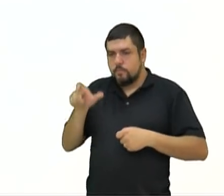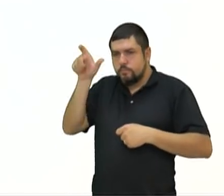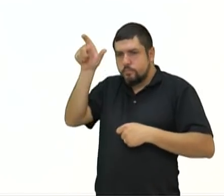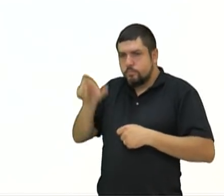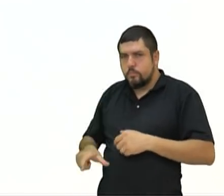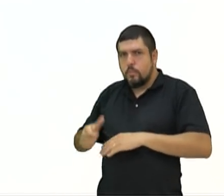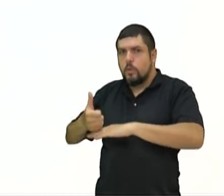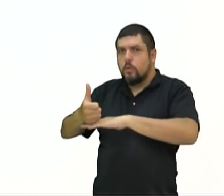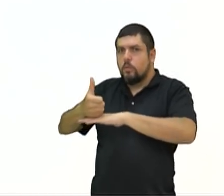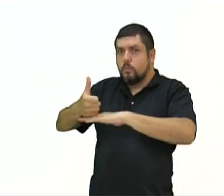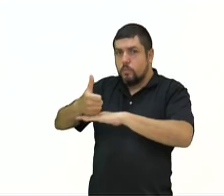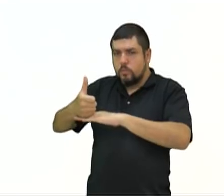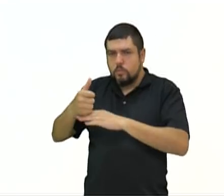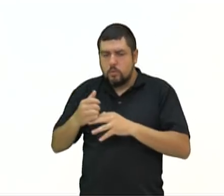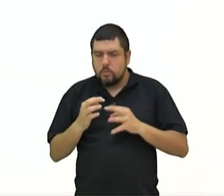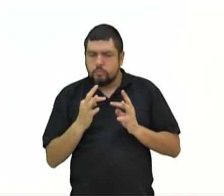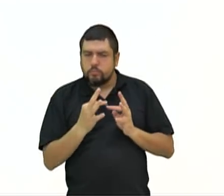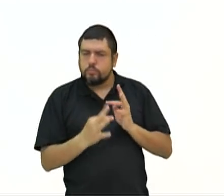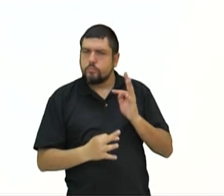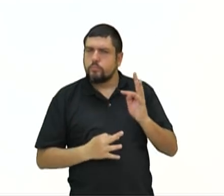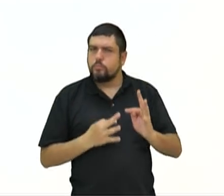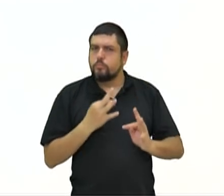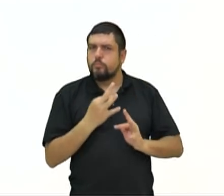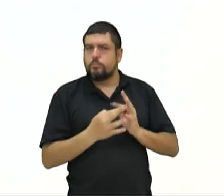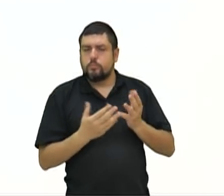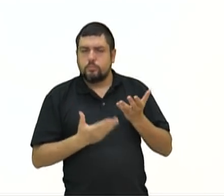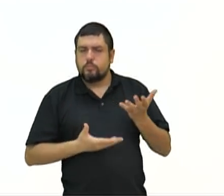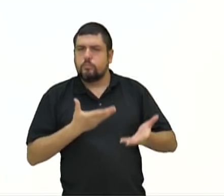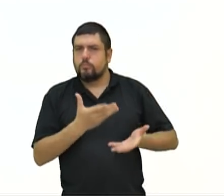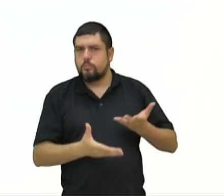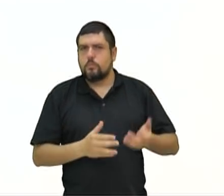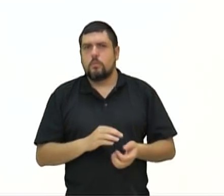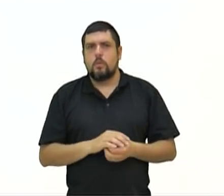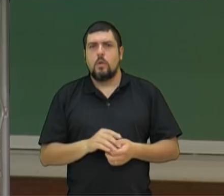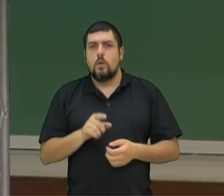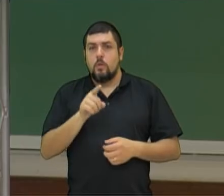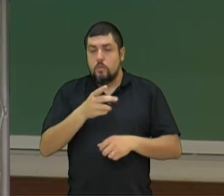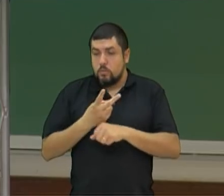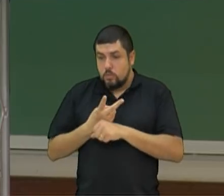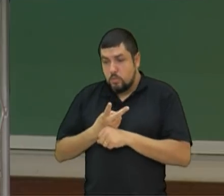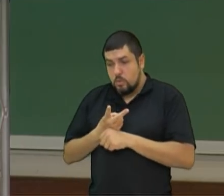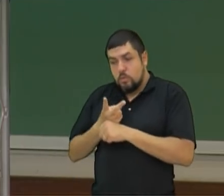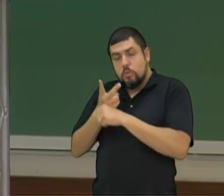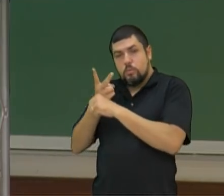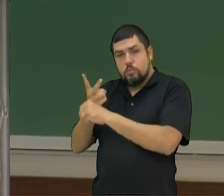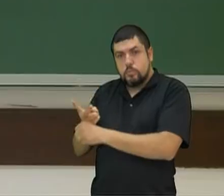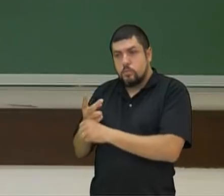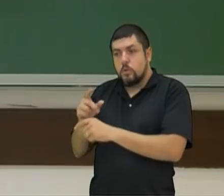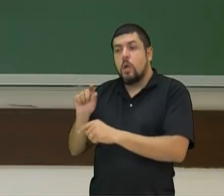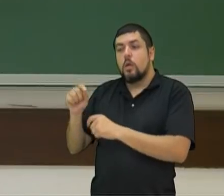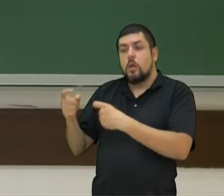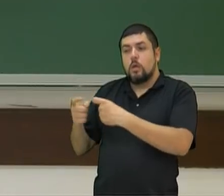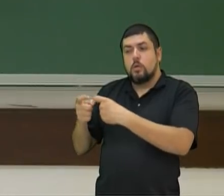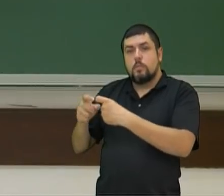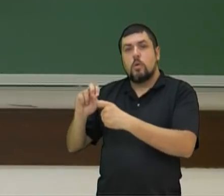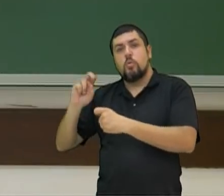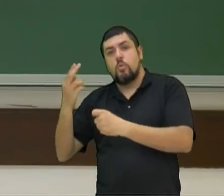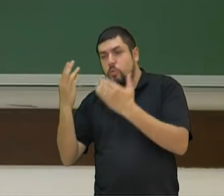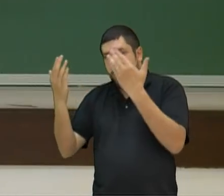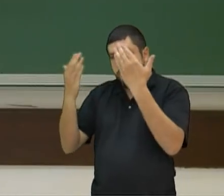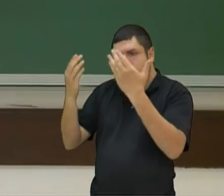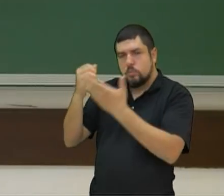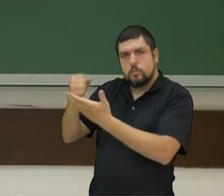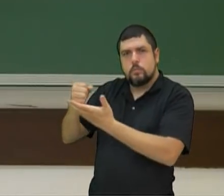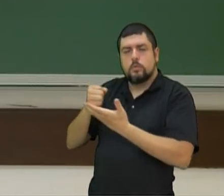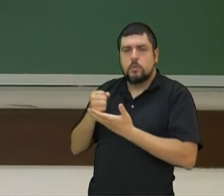de modo adequado. Por isso é importante que a pessoa procure, né, ajuda médica e psicológica. Então, é bem uma situação que nós